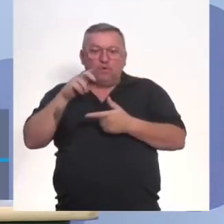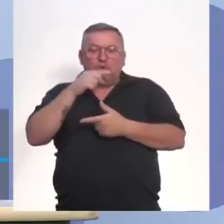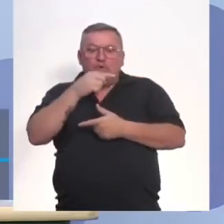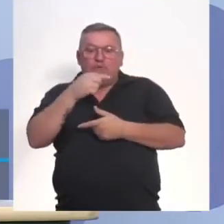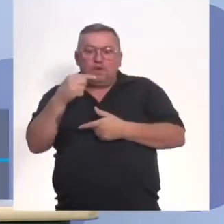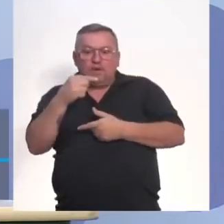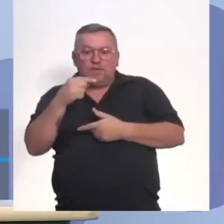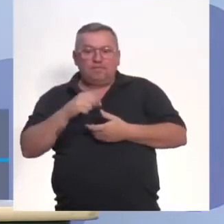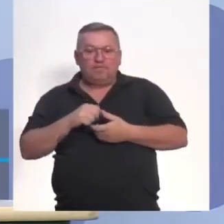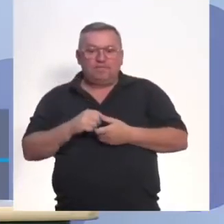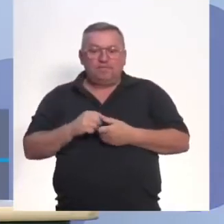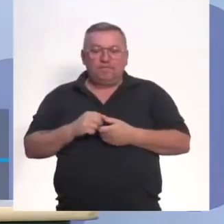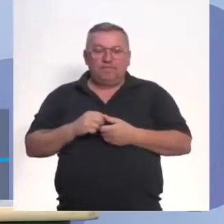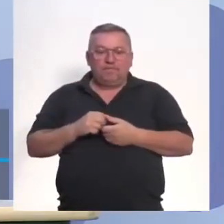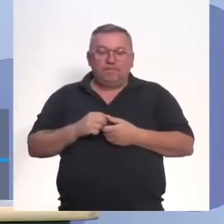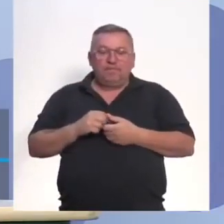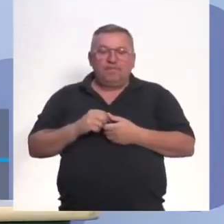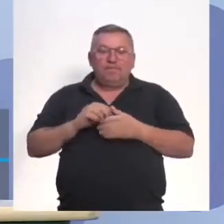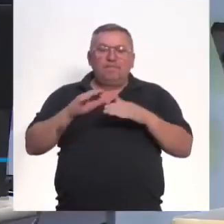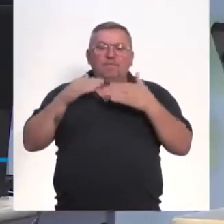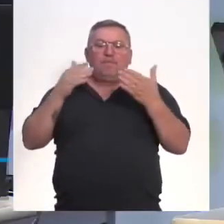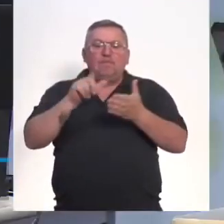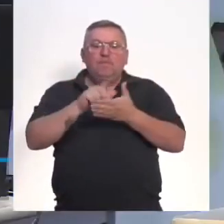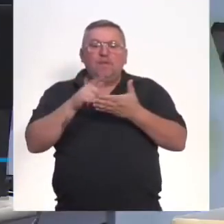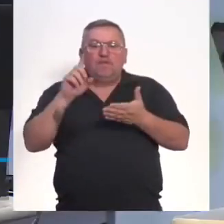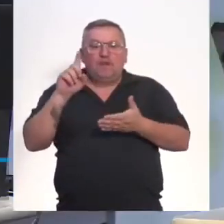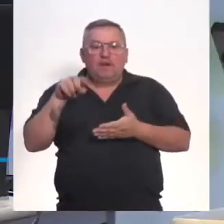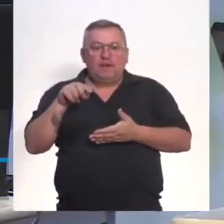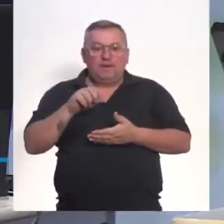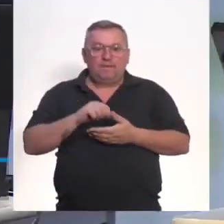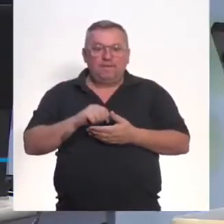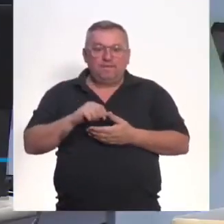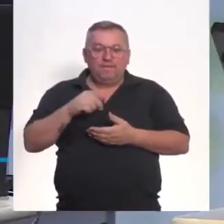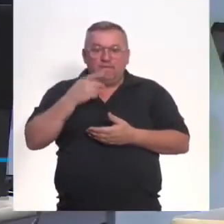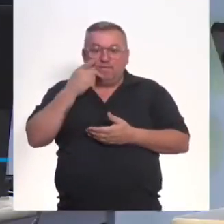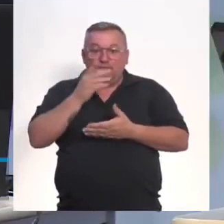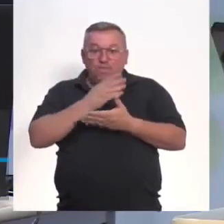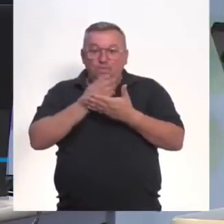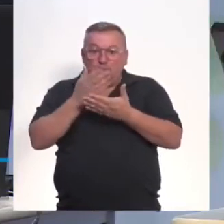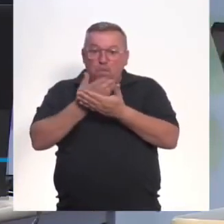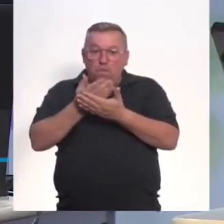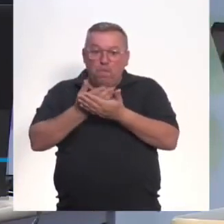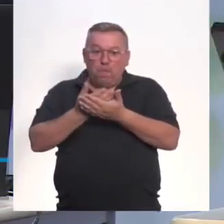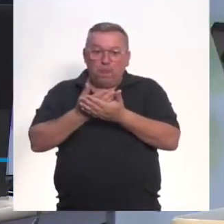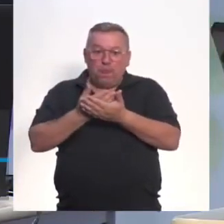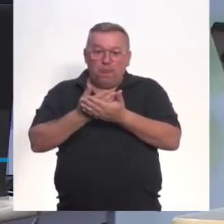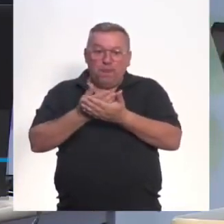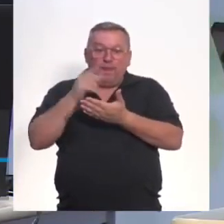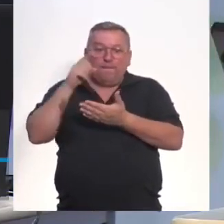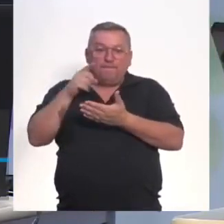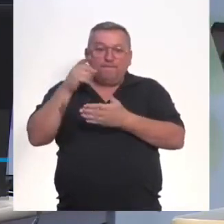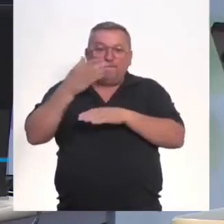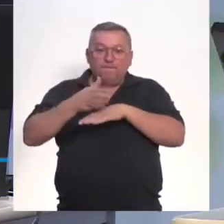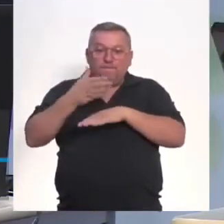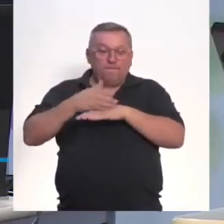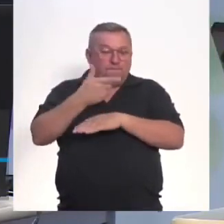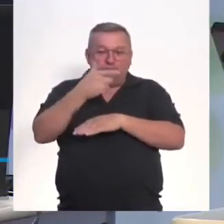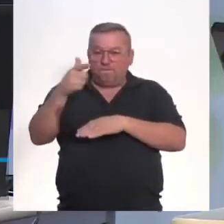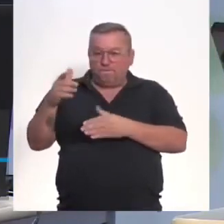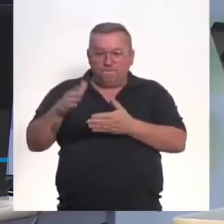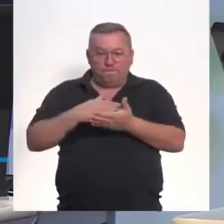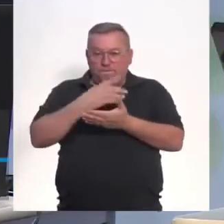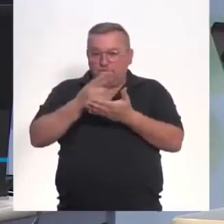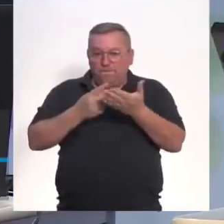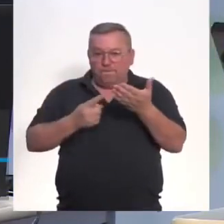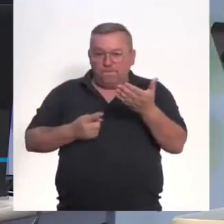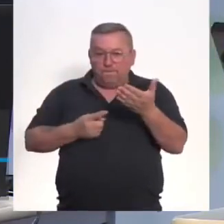é? A Rebeca está perguntando, Pro, que página é? Rebeca, eu falei no comecinho da aula, tá, meu amor? Essa aula não está na